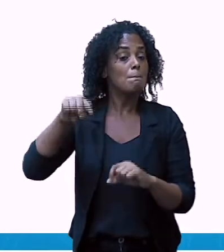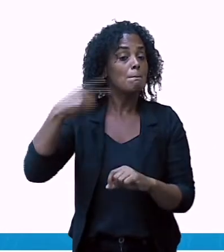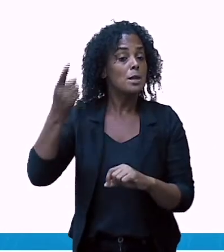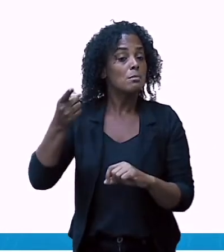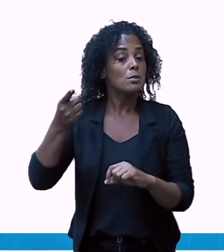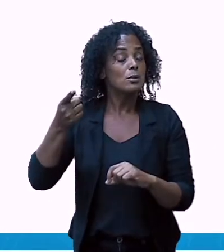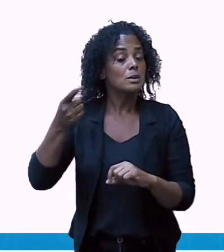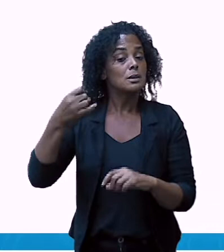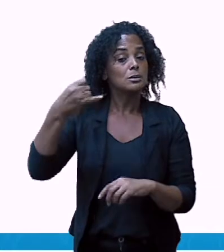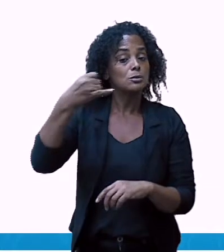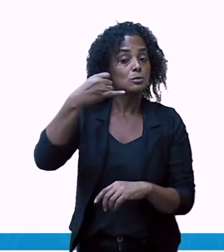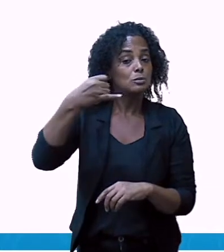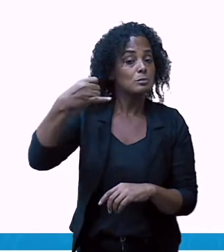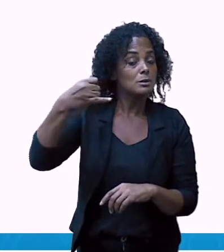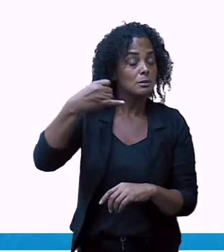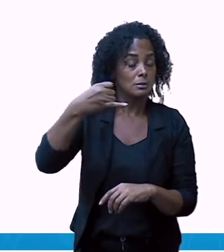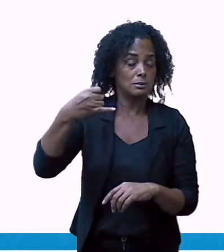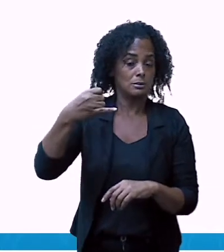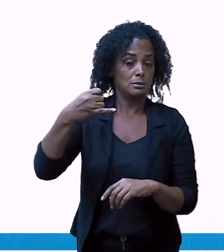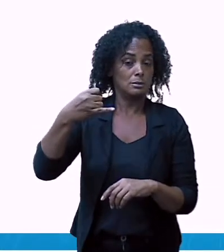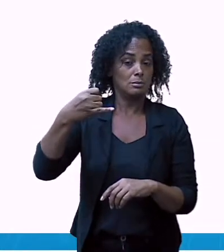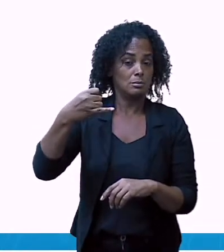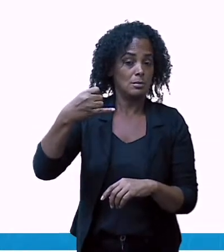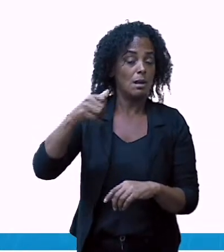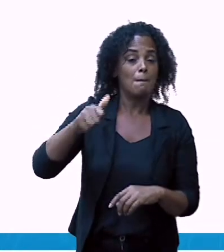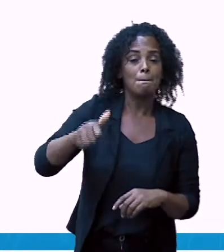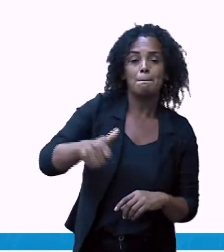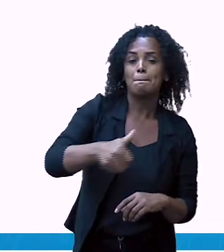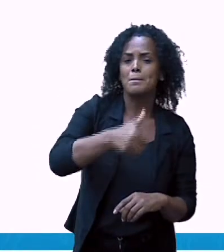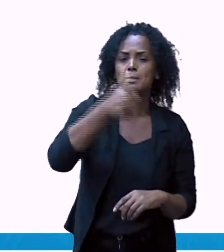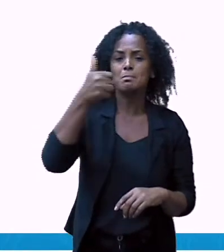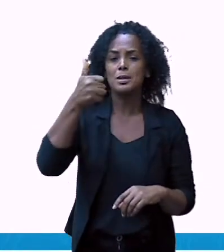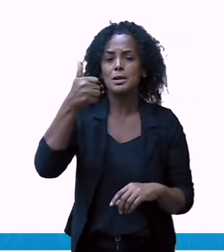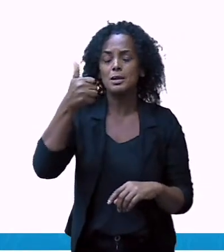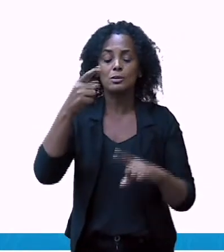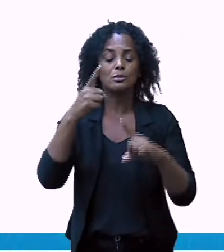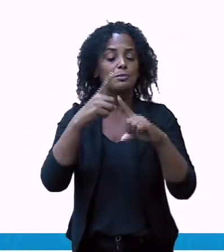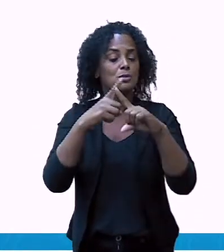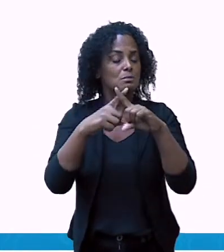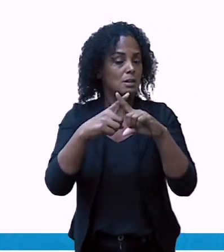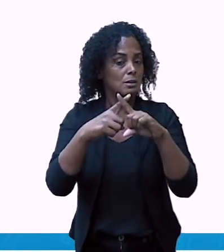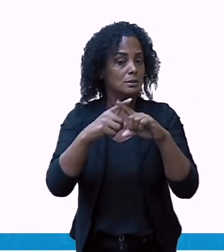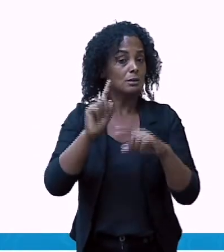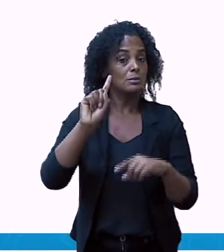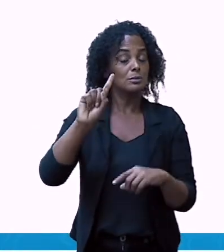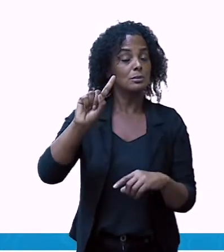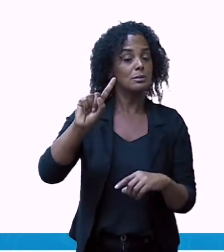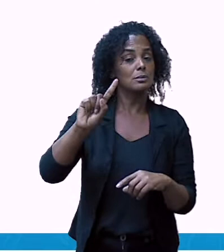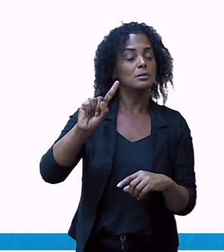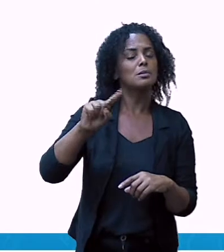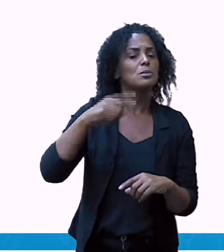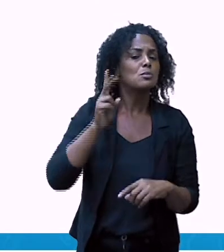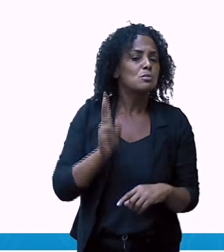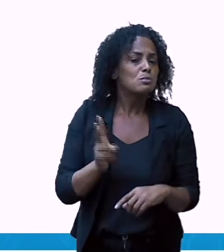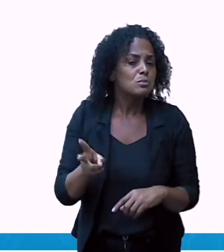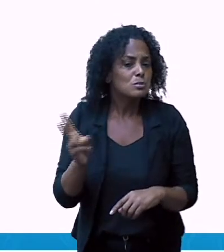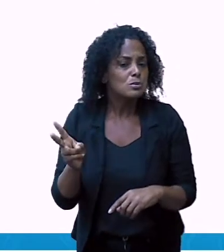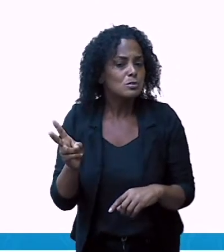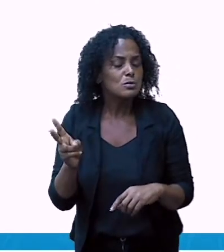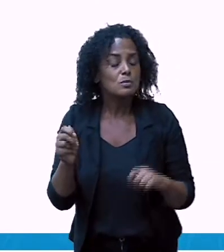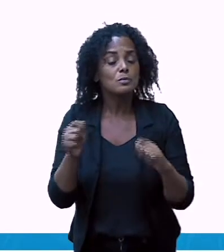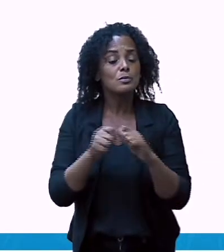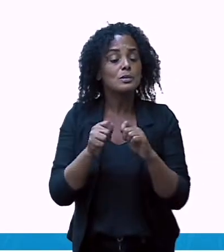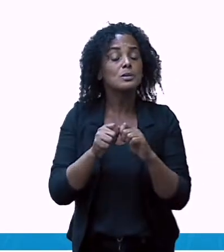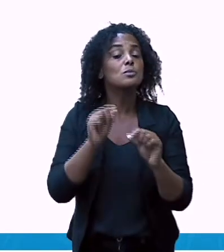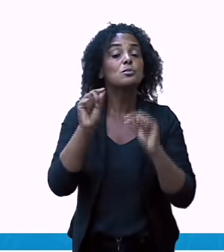que aparece. Então, você resolveu a multiplicação ou a divisão. Depois, continua o seu cálculo resolvendo